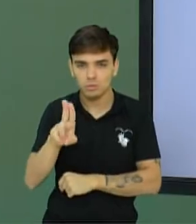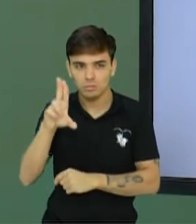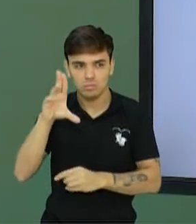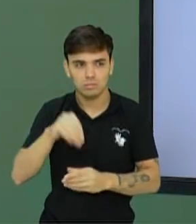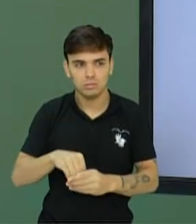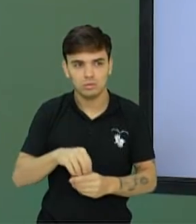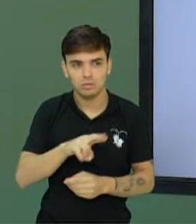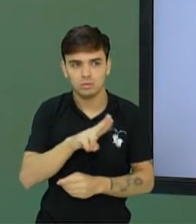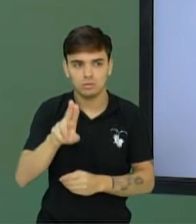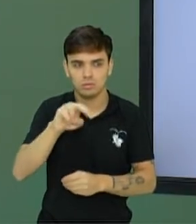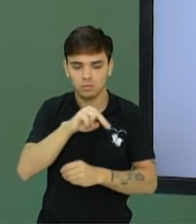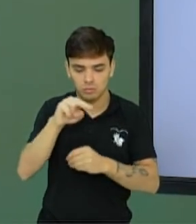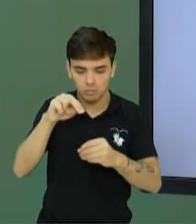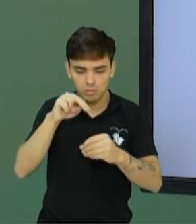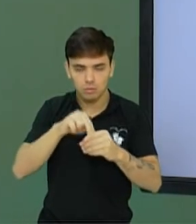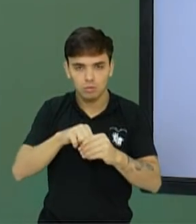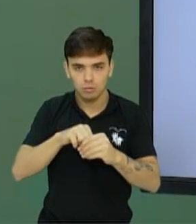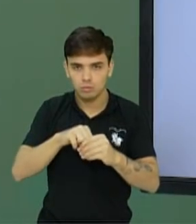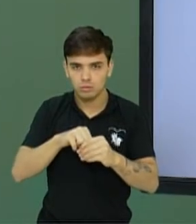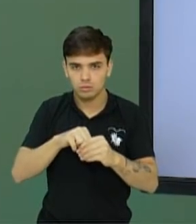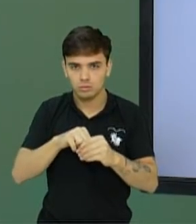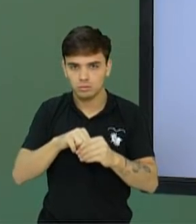de